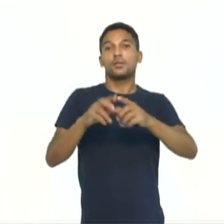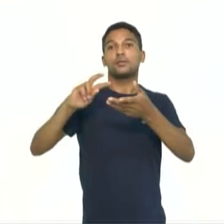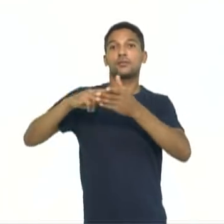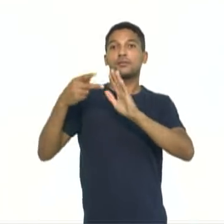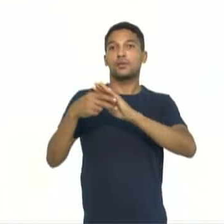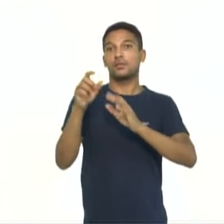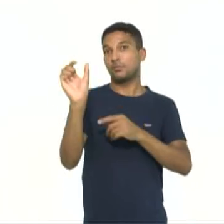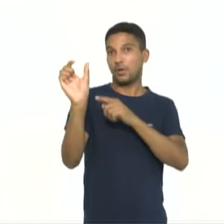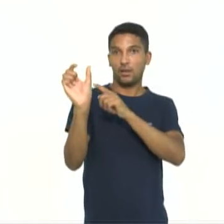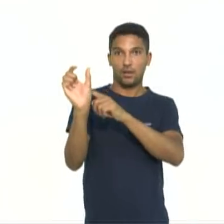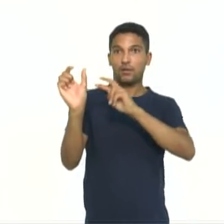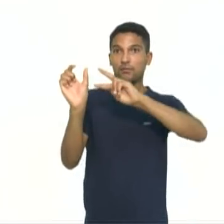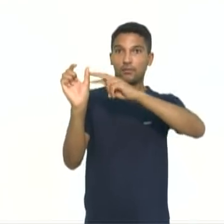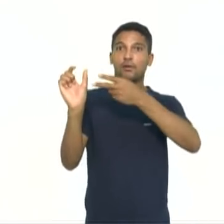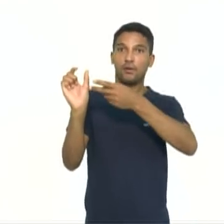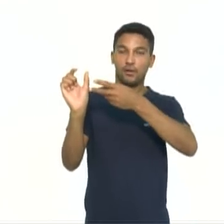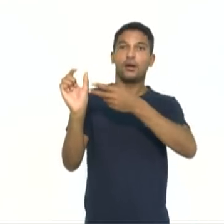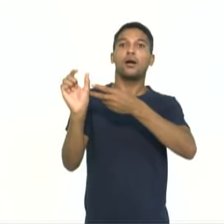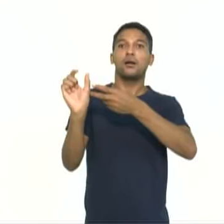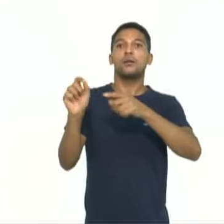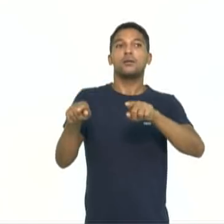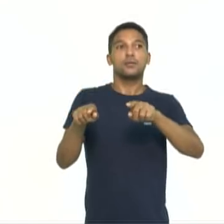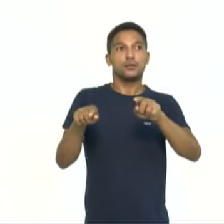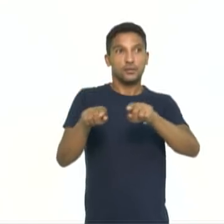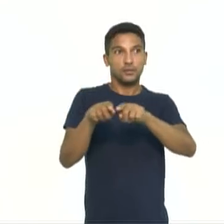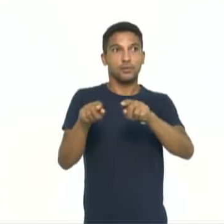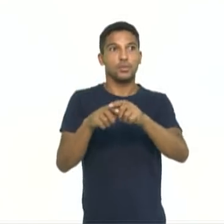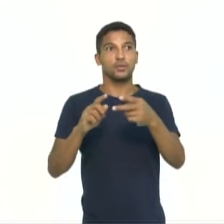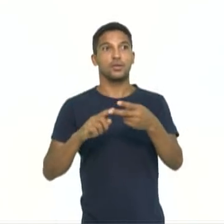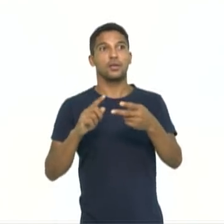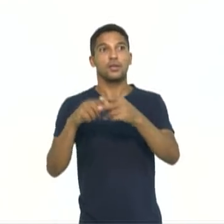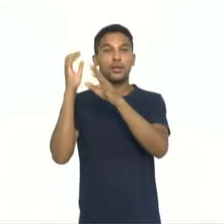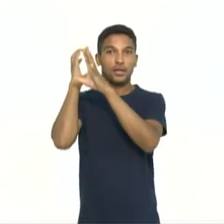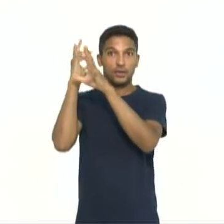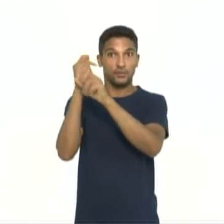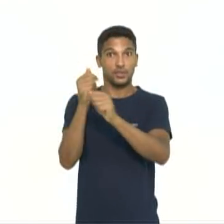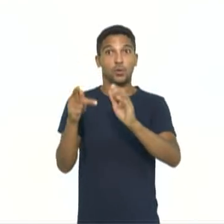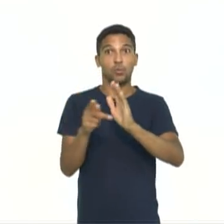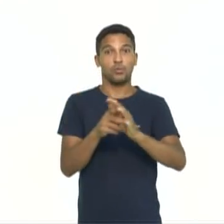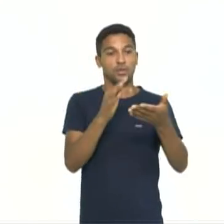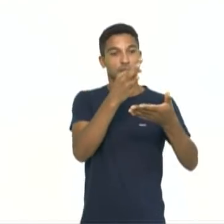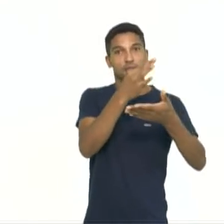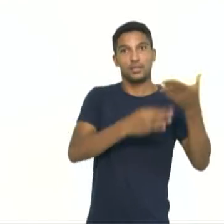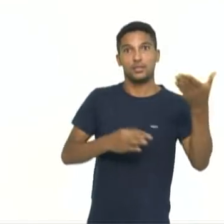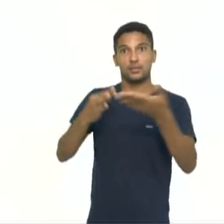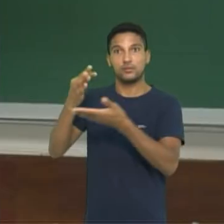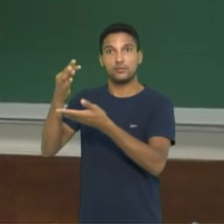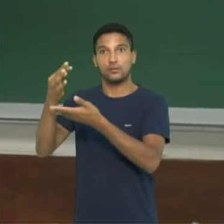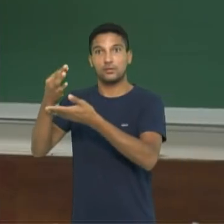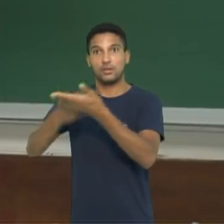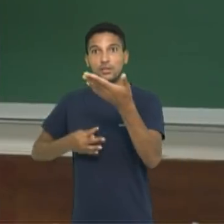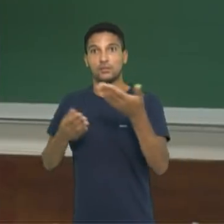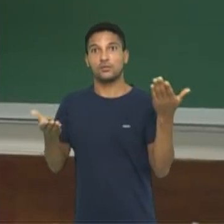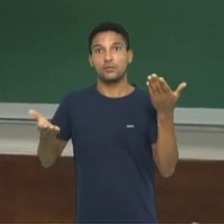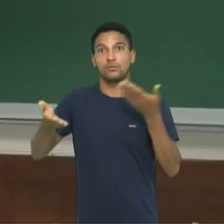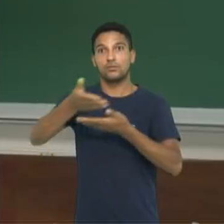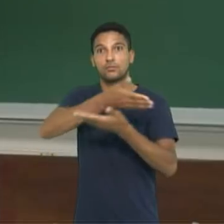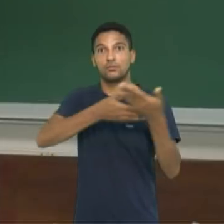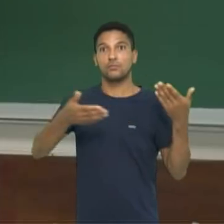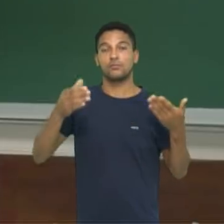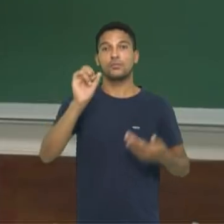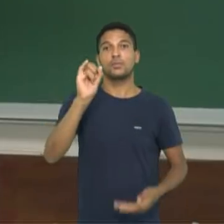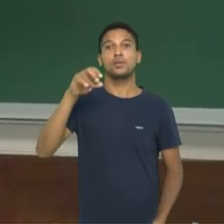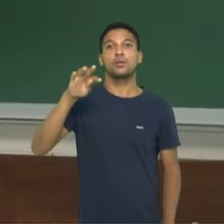sobre intertextualidade, olha que legal, pessoal, e vamos reconhecer a linguagem verbal e não verbal que a gente já vem fazendo aí ao